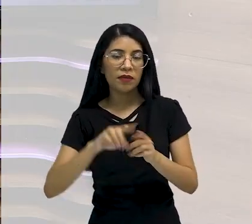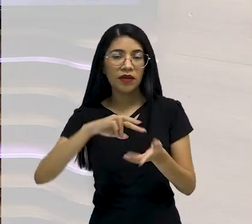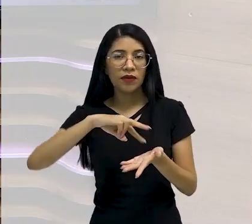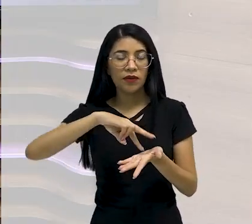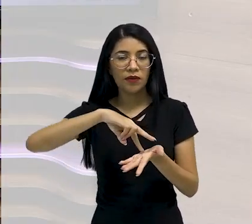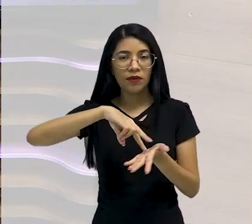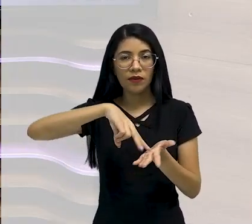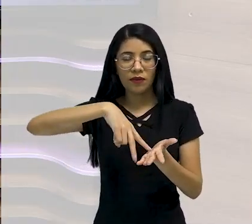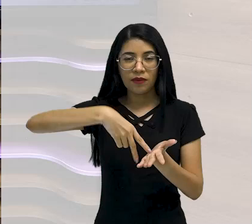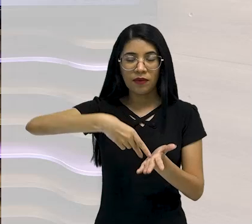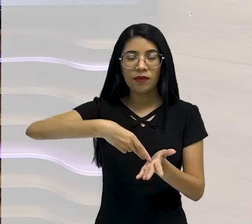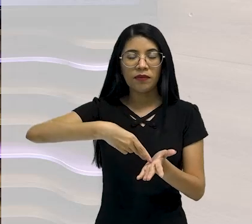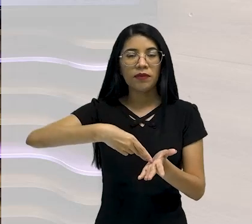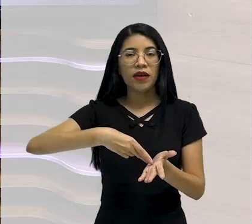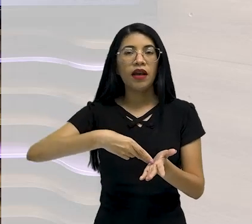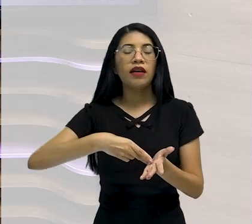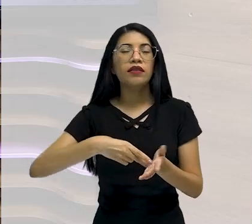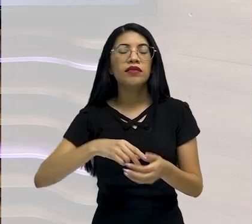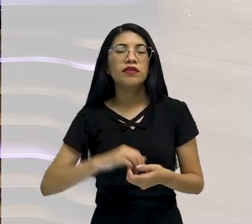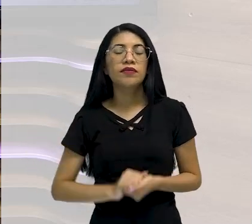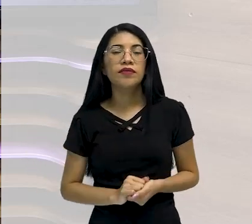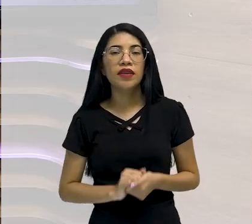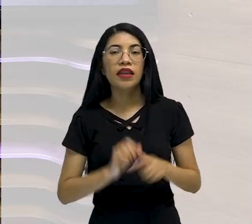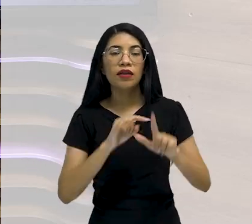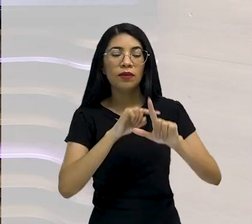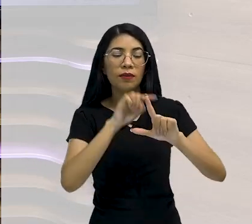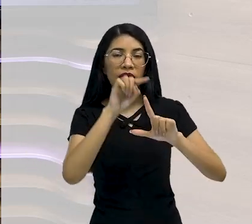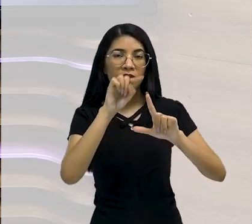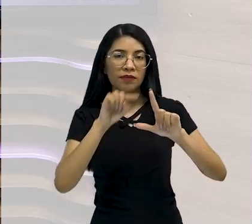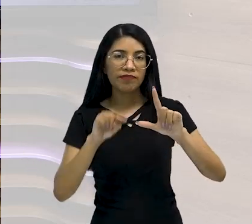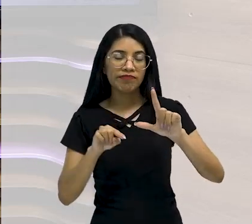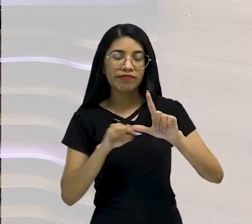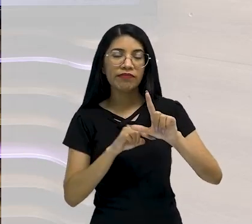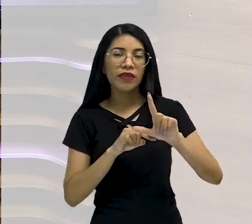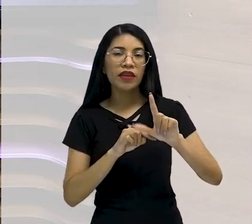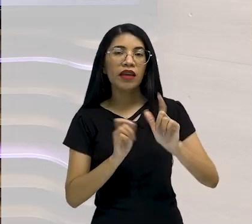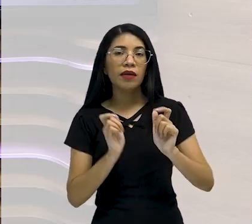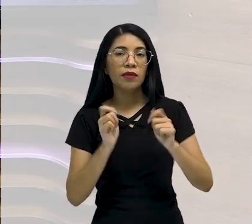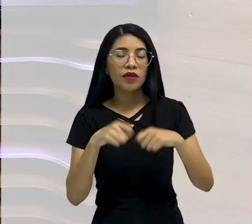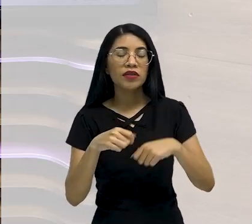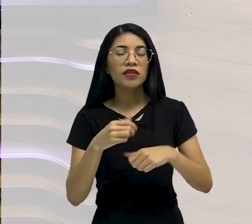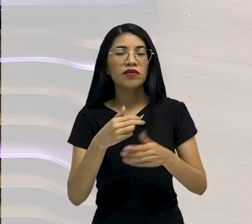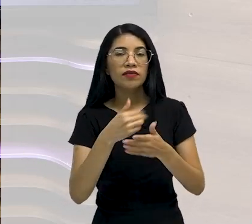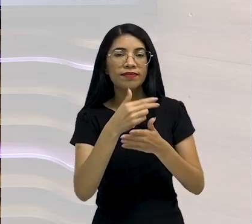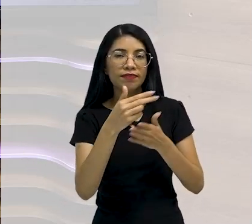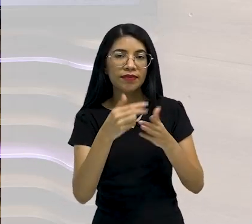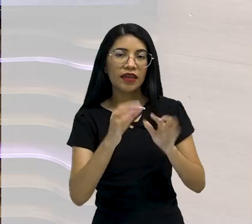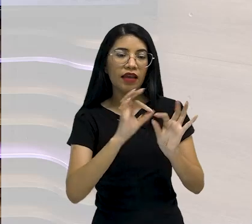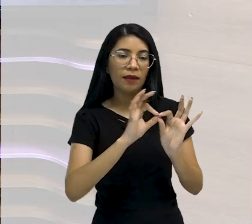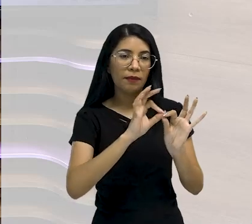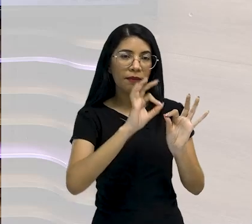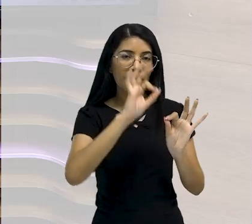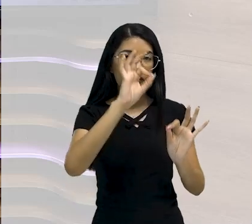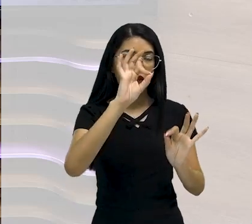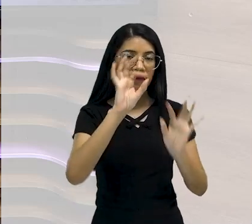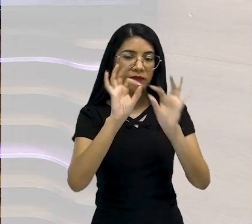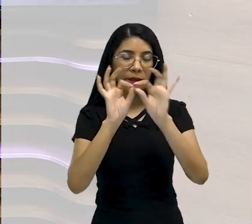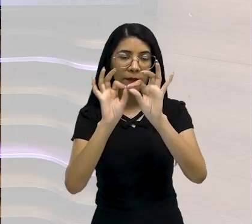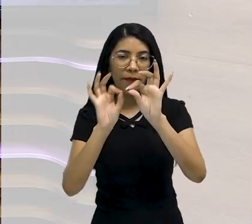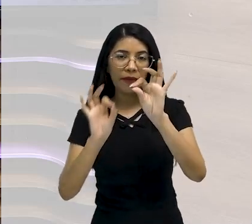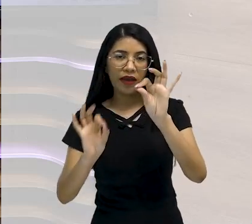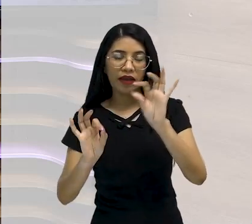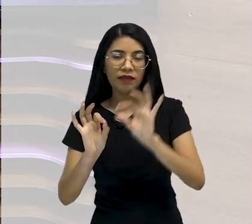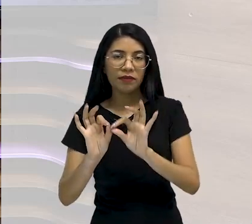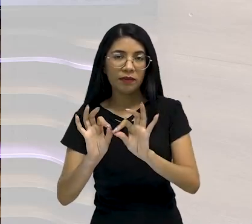utilizando, aliás, a medida dos lados desse triângulo, você vai desenhar as 3 retas separadamente e